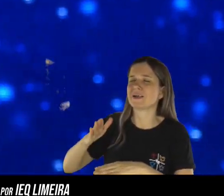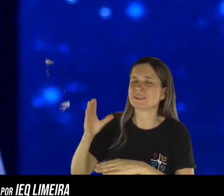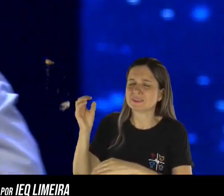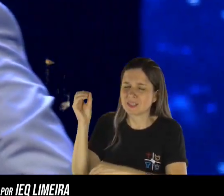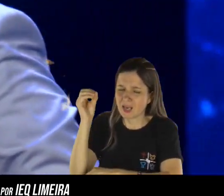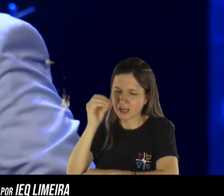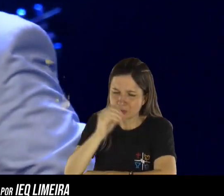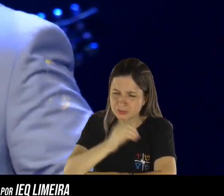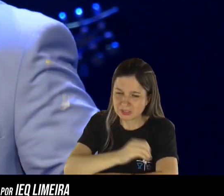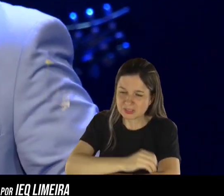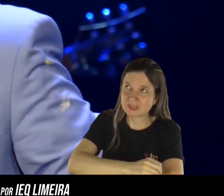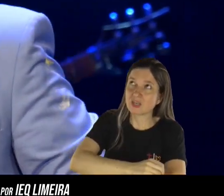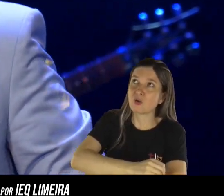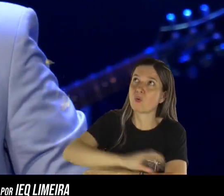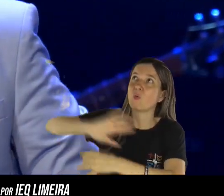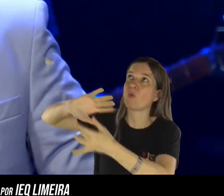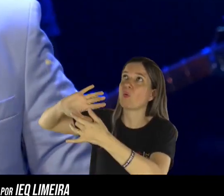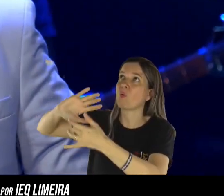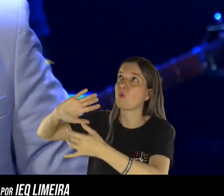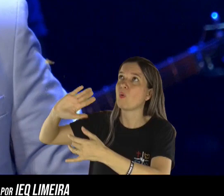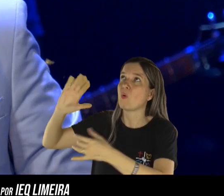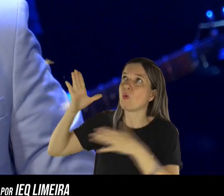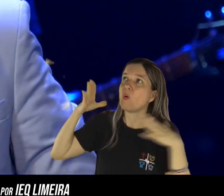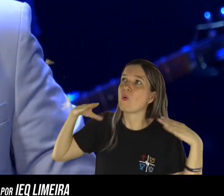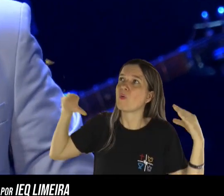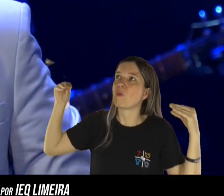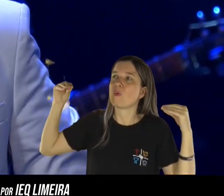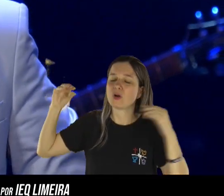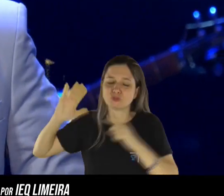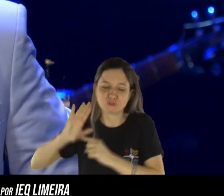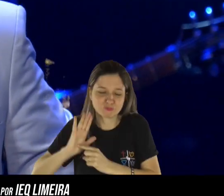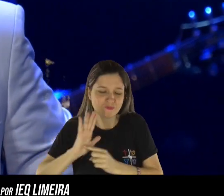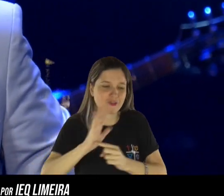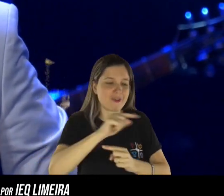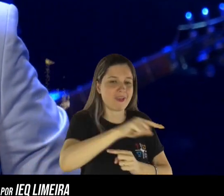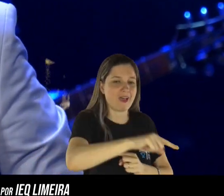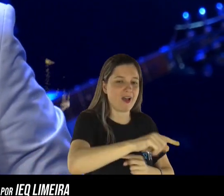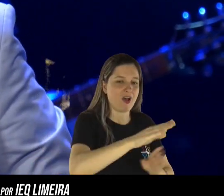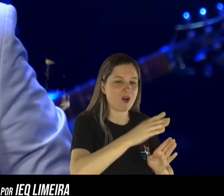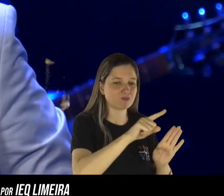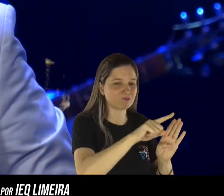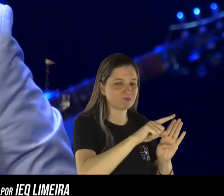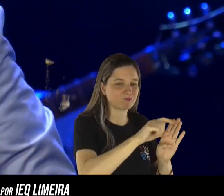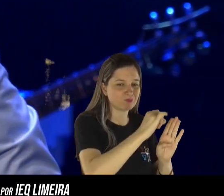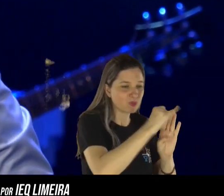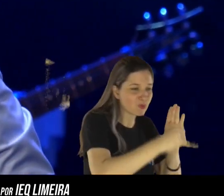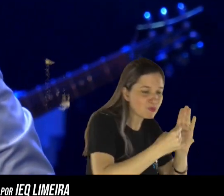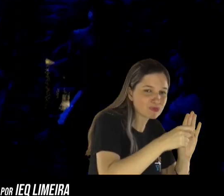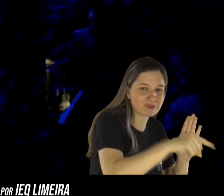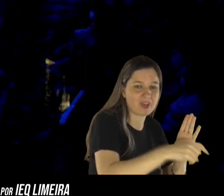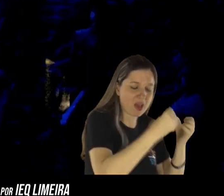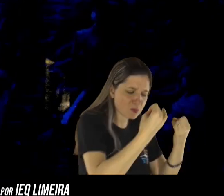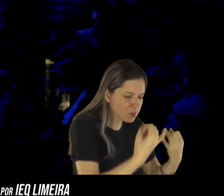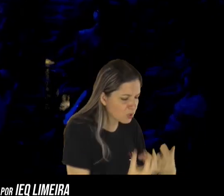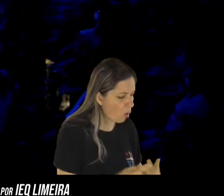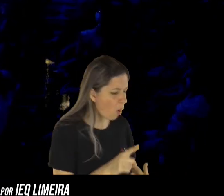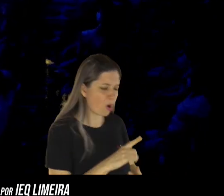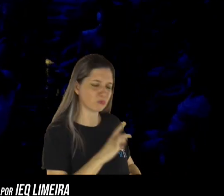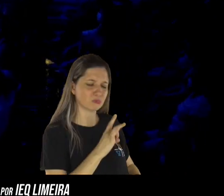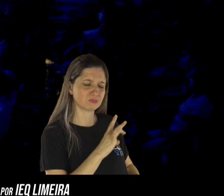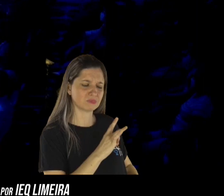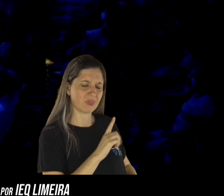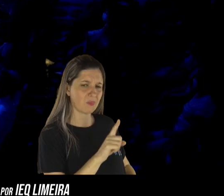Não temas, porque o que tem no ventre da sua esposa é o Filho de Deus, é